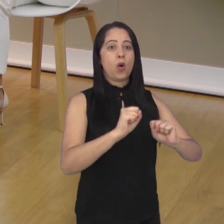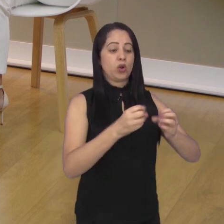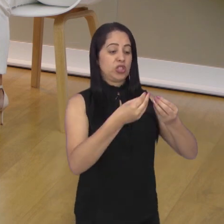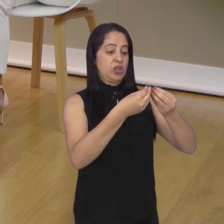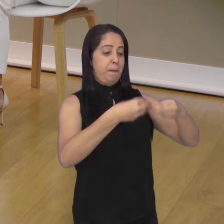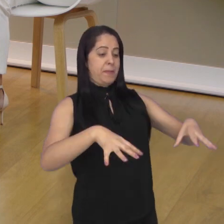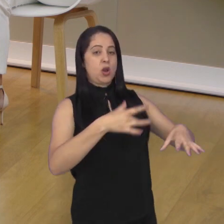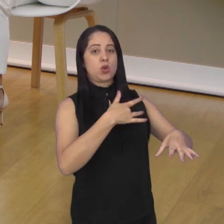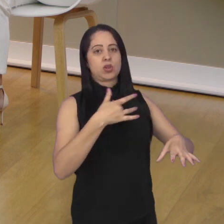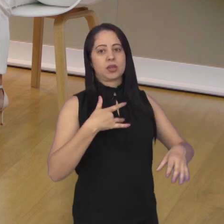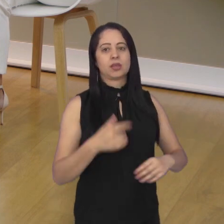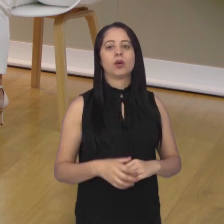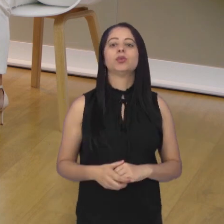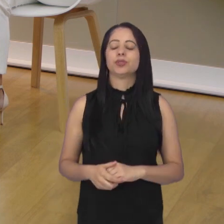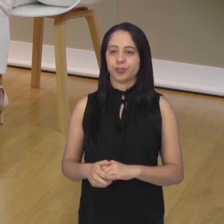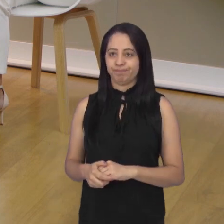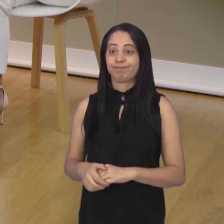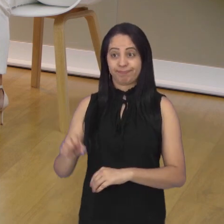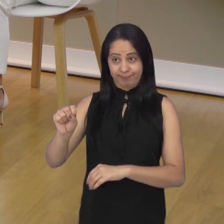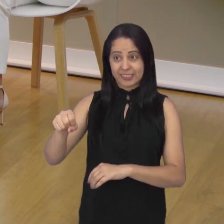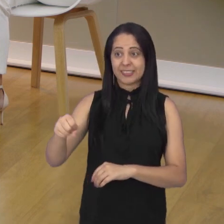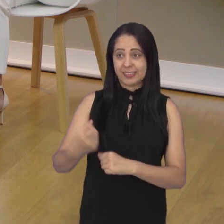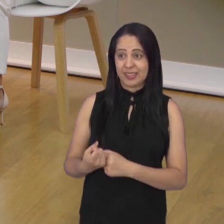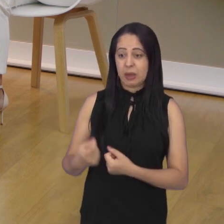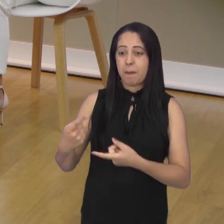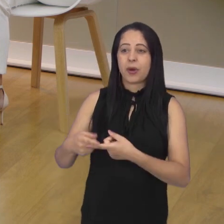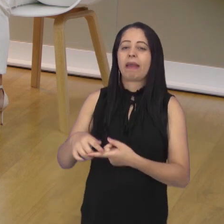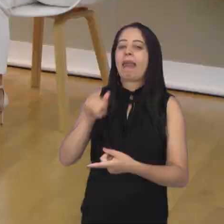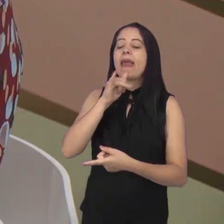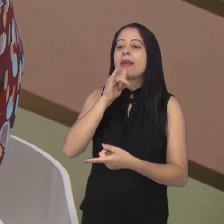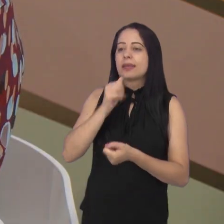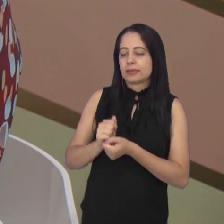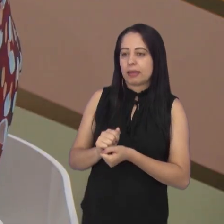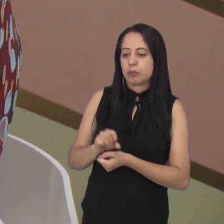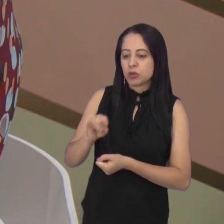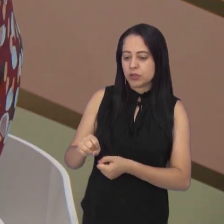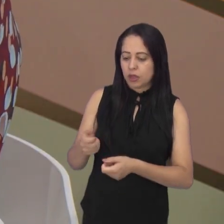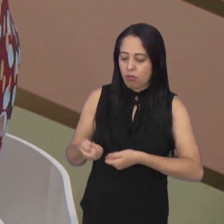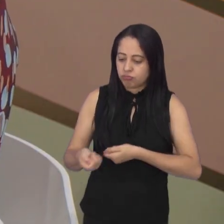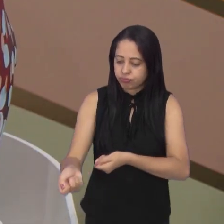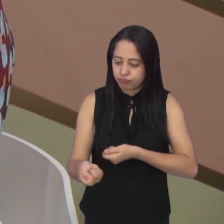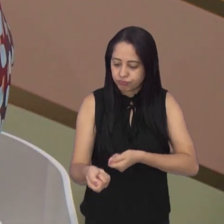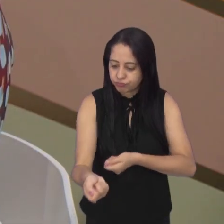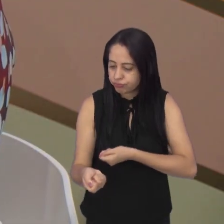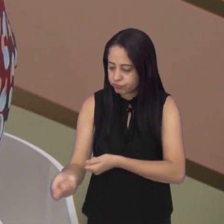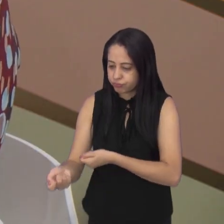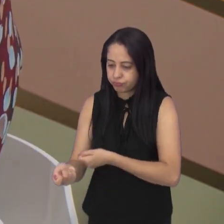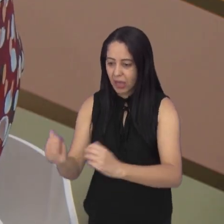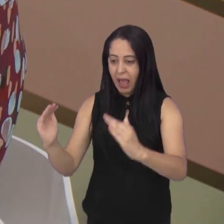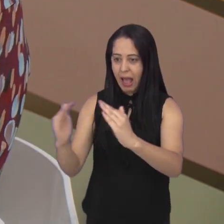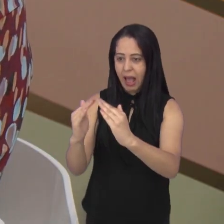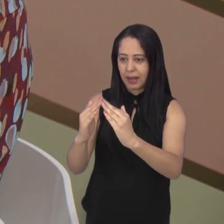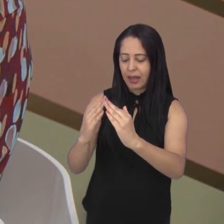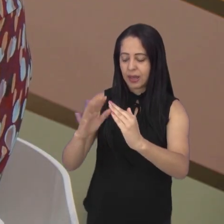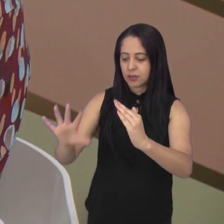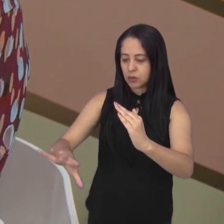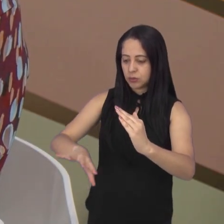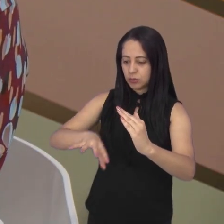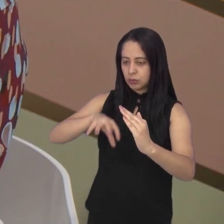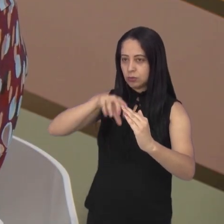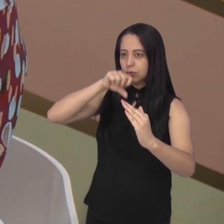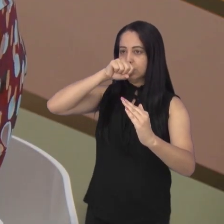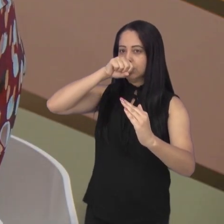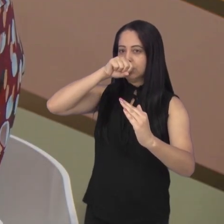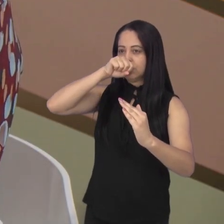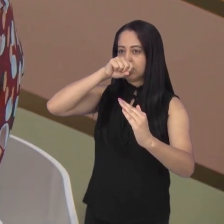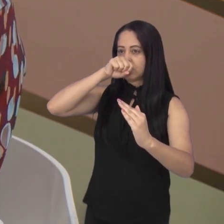de inalar já pode provocar Os produtos de limpeza, a gente pode ter uma alergia respiratória, piorar o quadro respiratório,